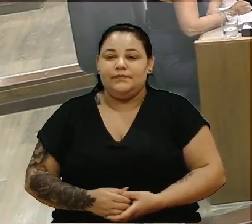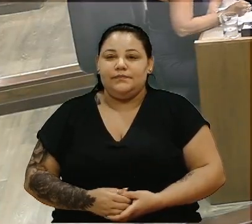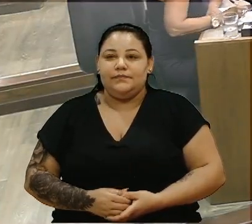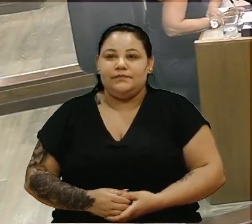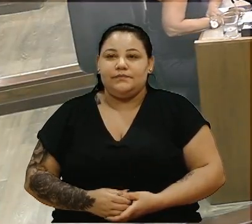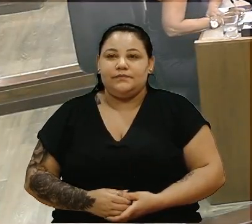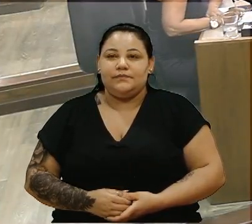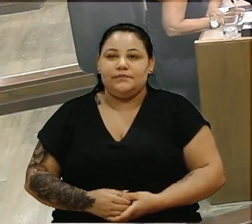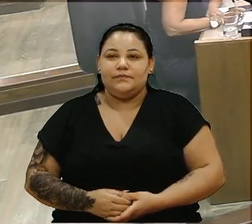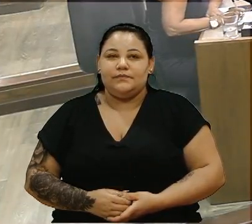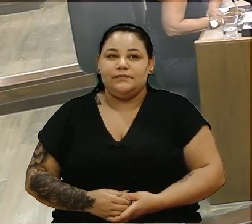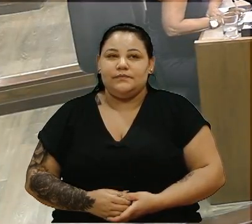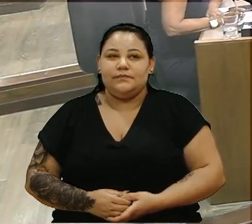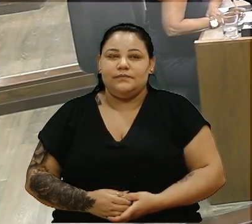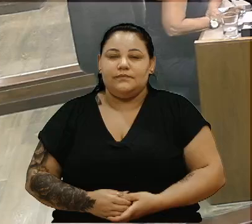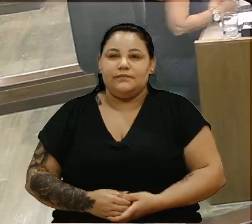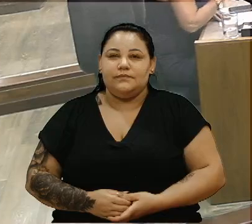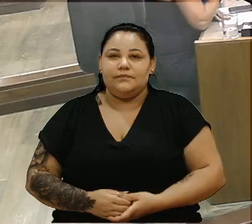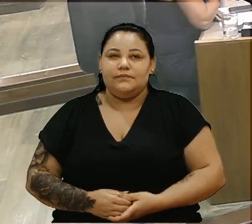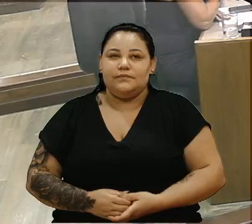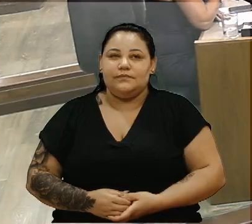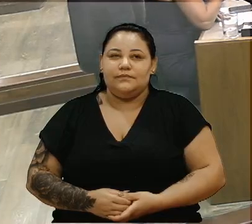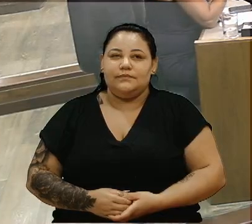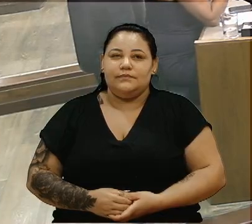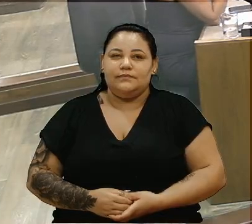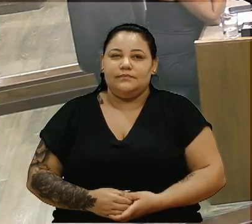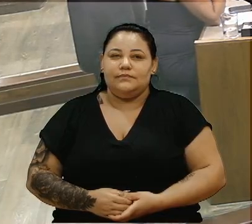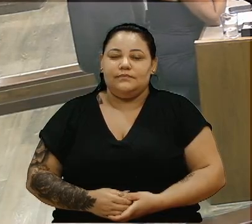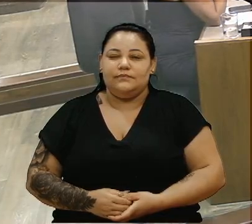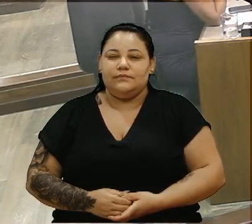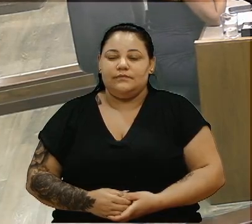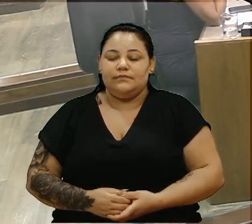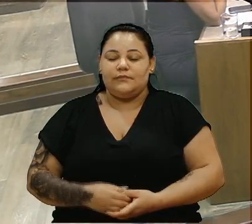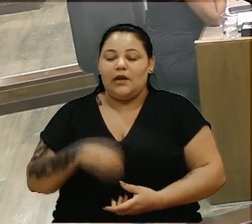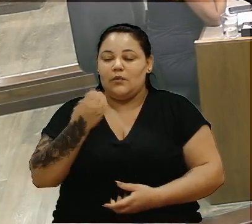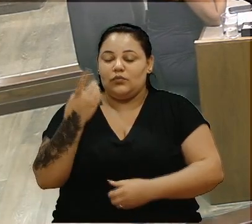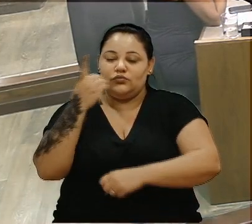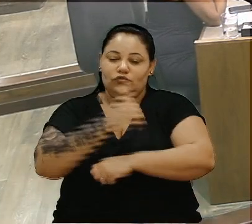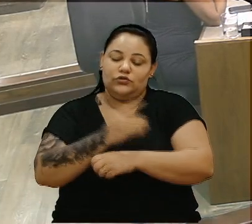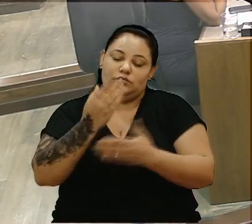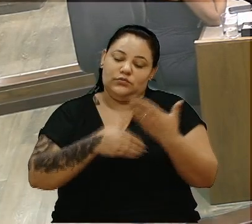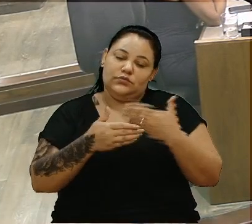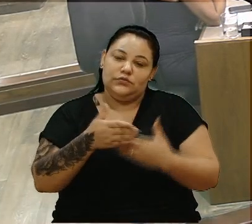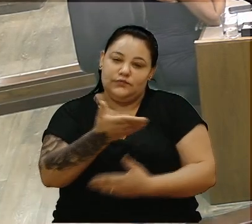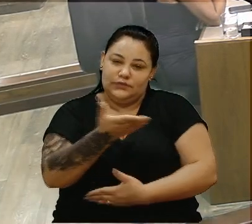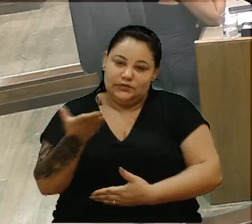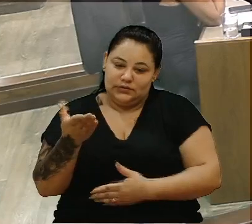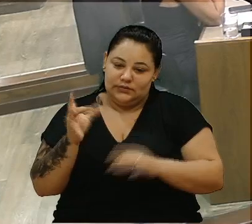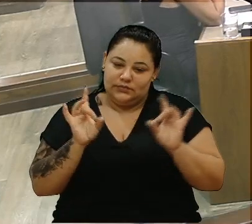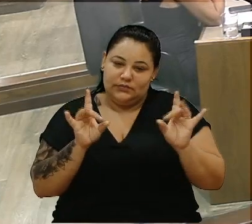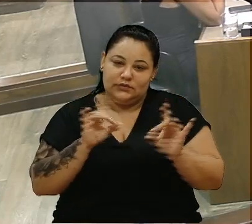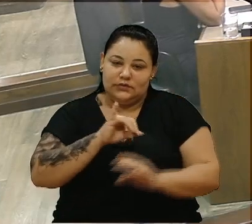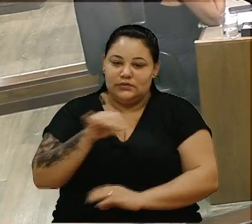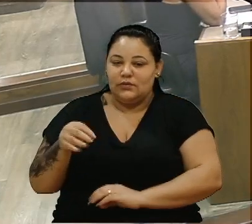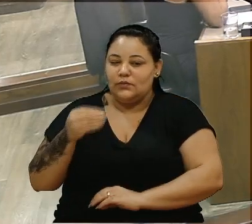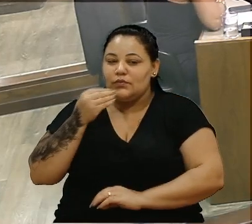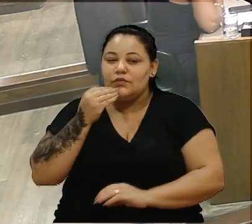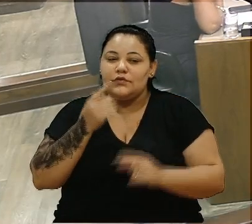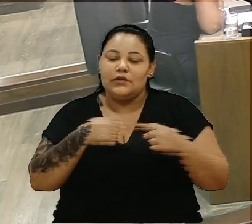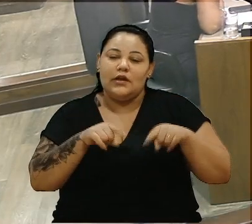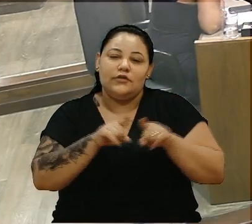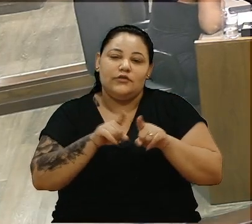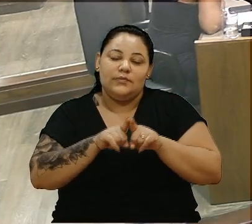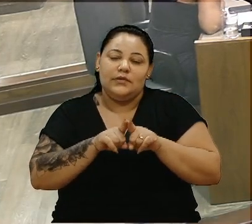Senhor presidente, bom dia. Bom dia também aos nobres pares, aos caxienses que nos assistem aqui, em especial nessa oportunidade, o pastor Matheus Levi, pastor Paulo e